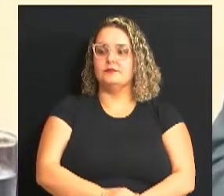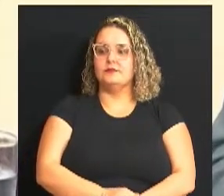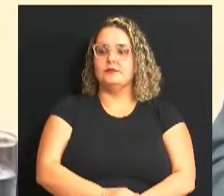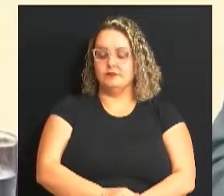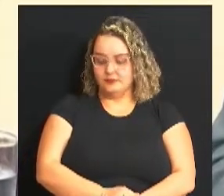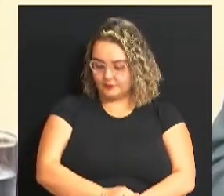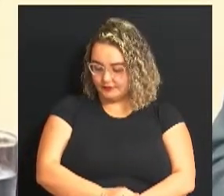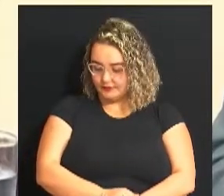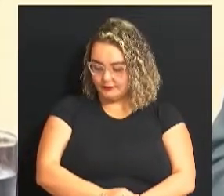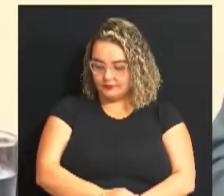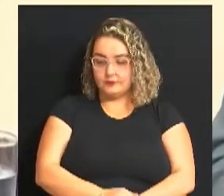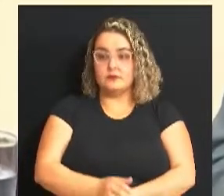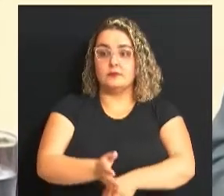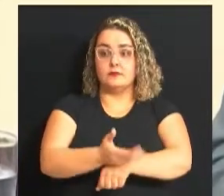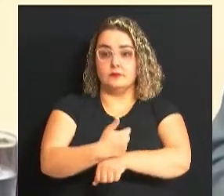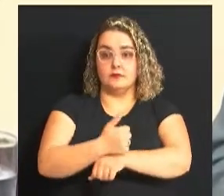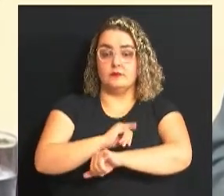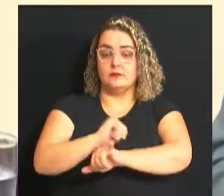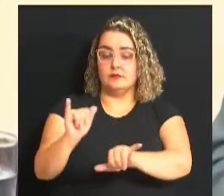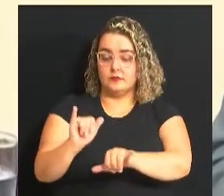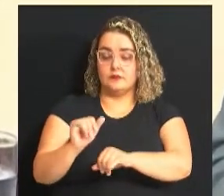Antes de declarar aberta